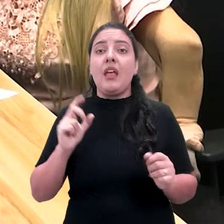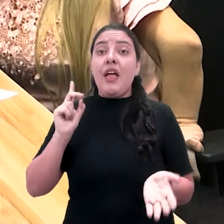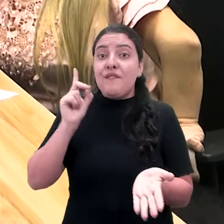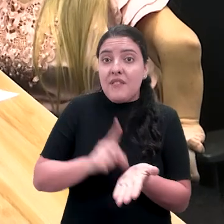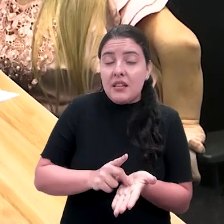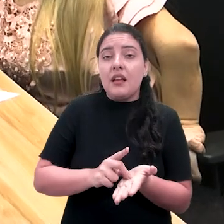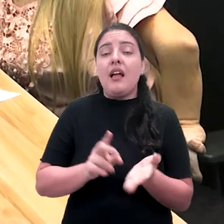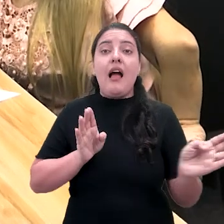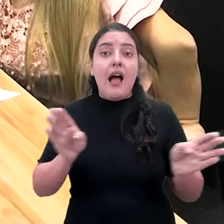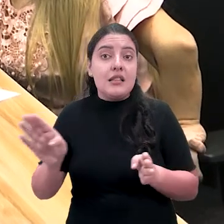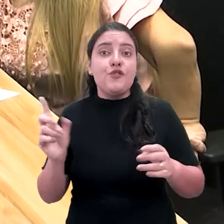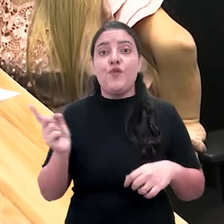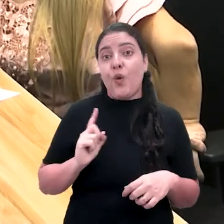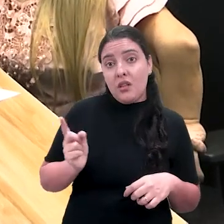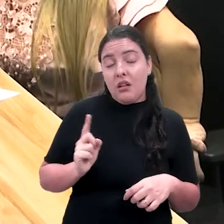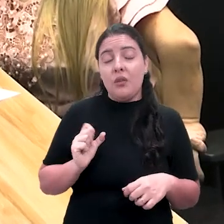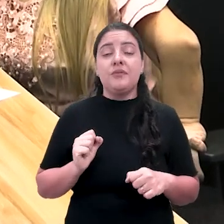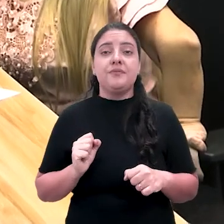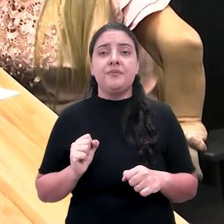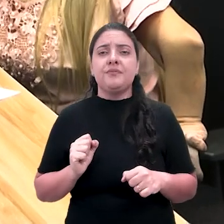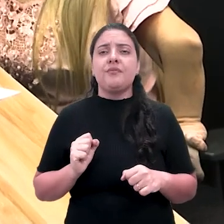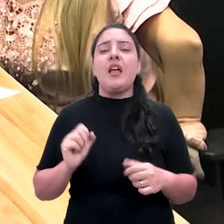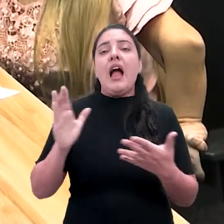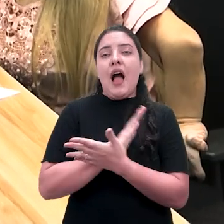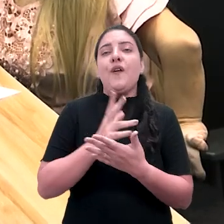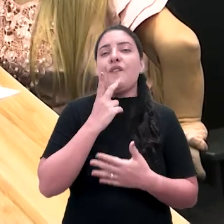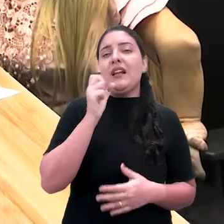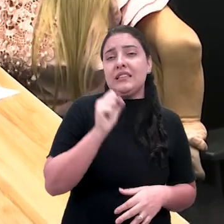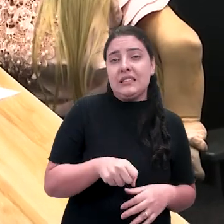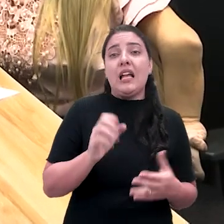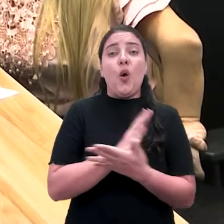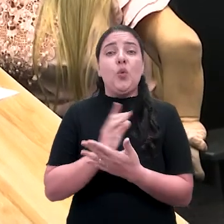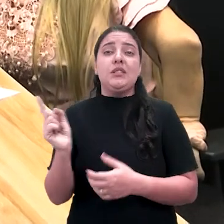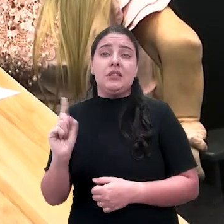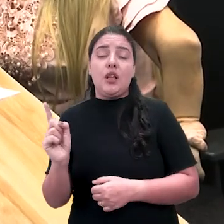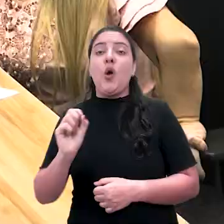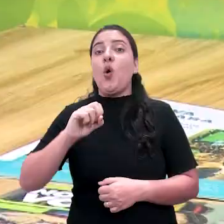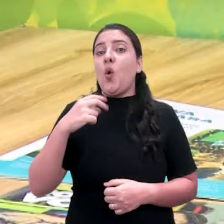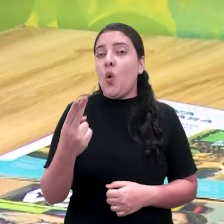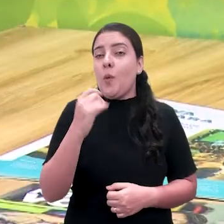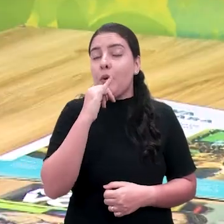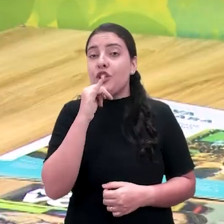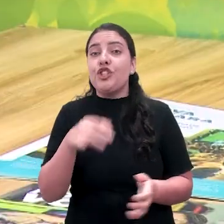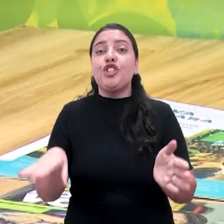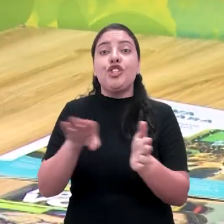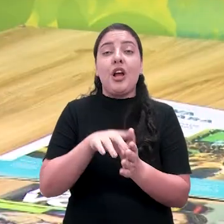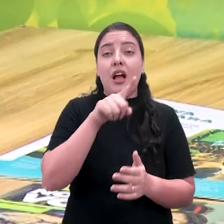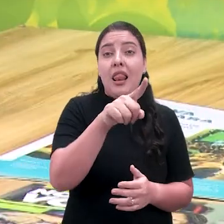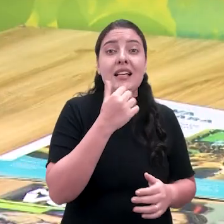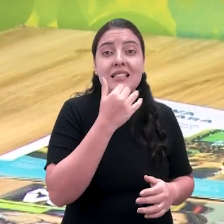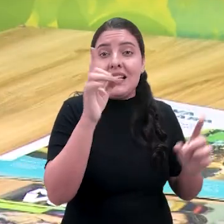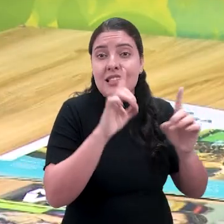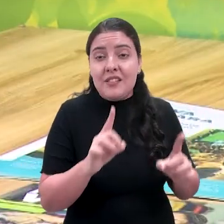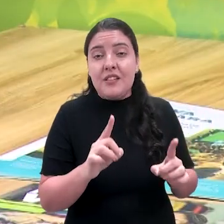verdade acessível ou não? Porque alguns dizem que são, mas não são. Ou será que a gente vai chegar lá e não vai ter um cristão sem